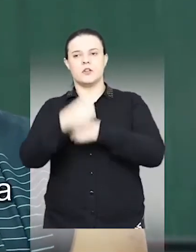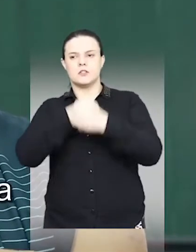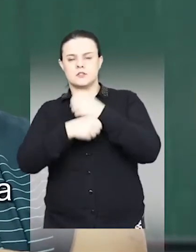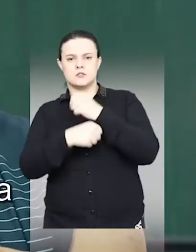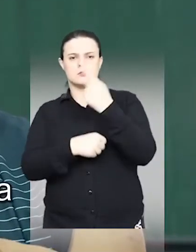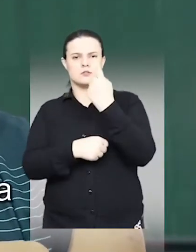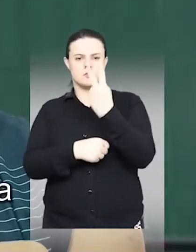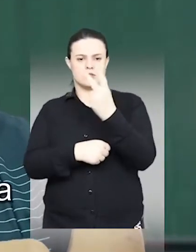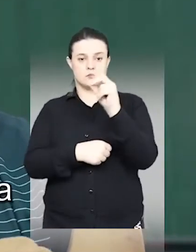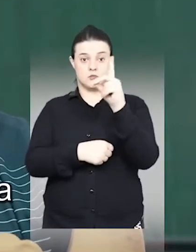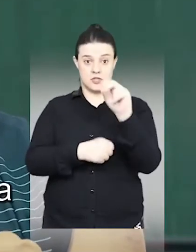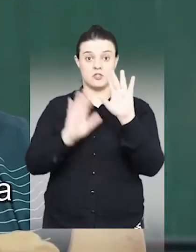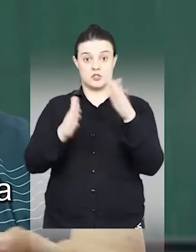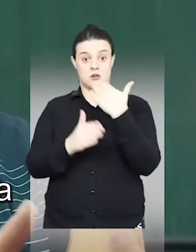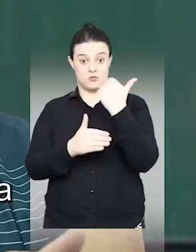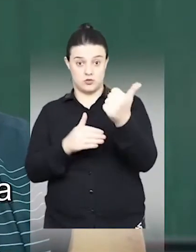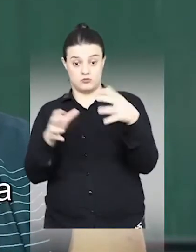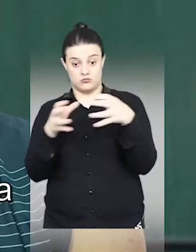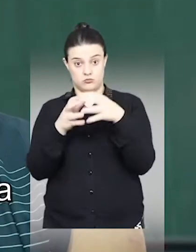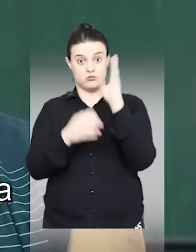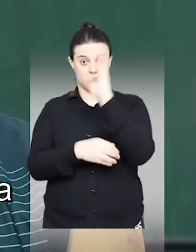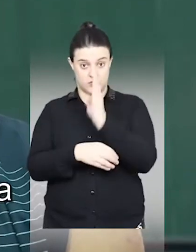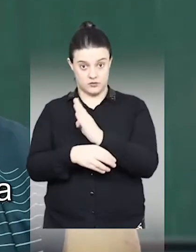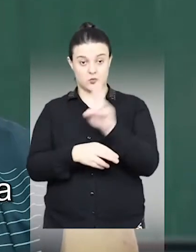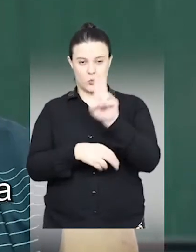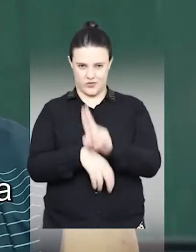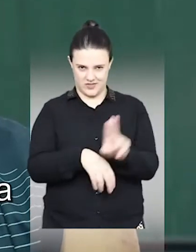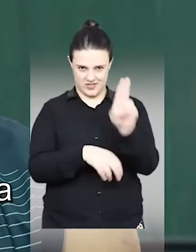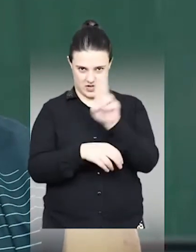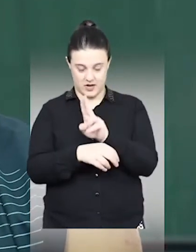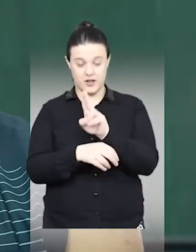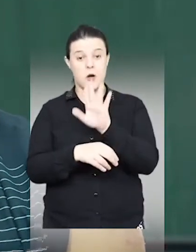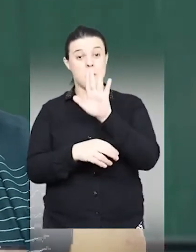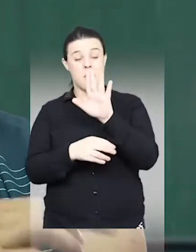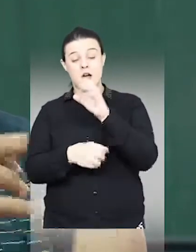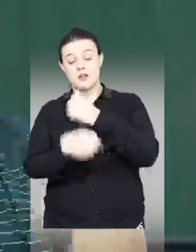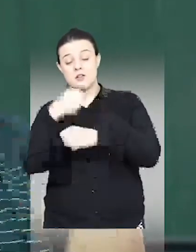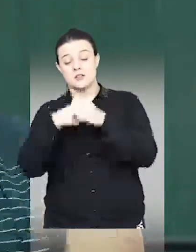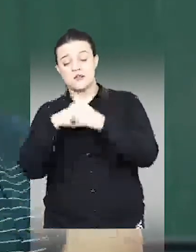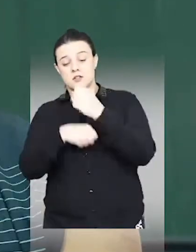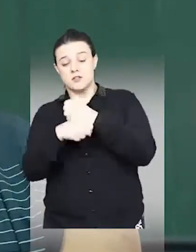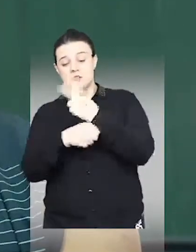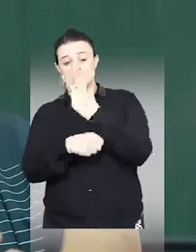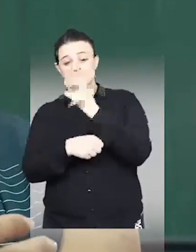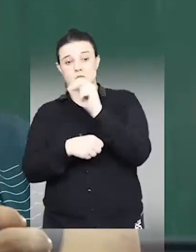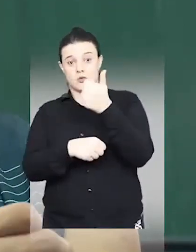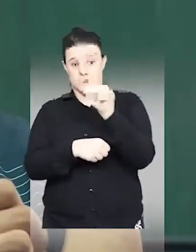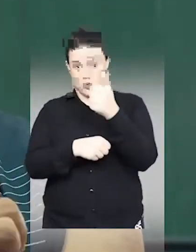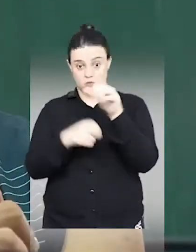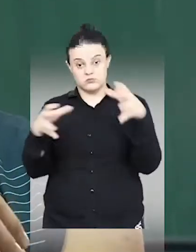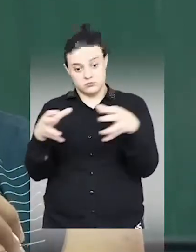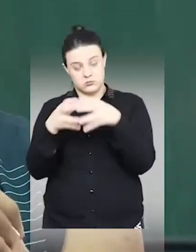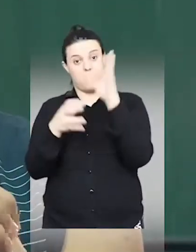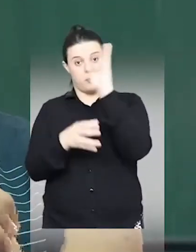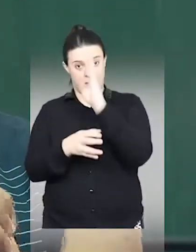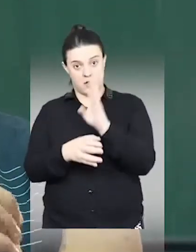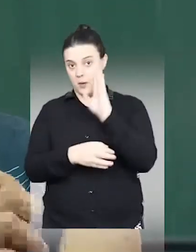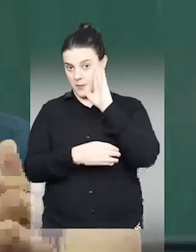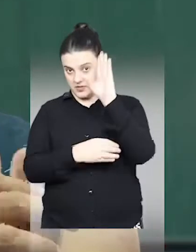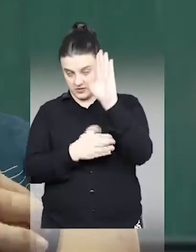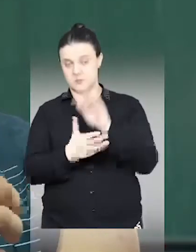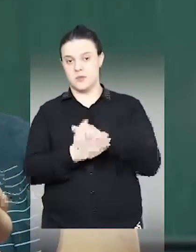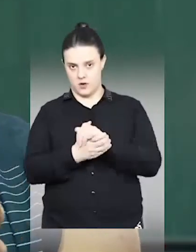em 2010 eu já fui convocado para uma seleção brasileira universitária, mas desde 2011 eu faço parte da seleção